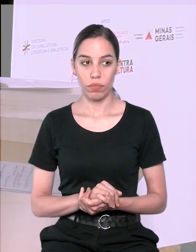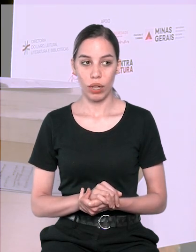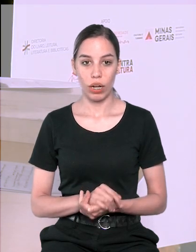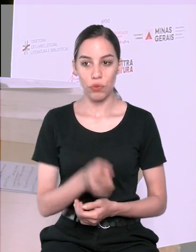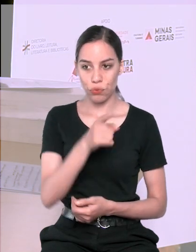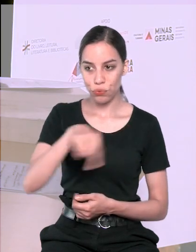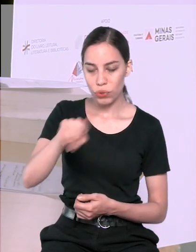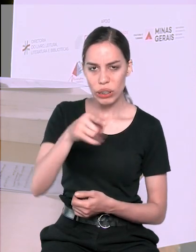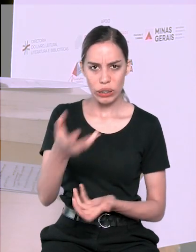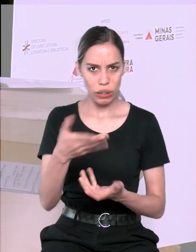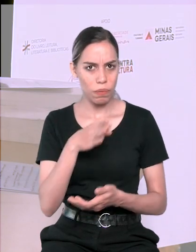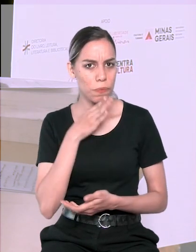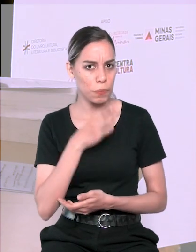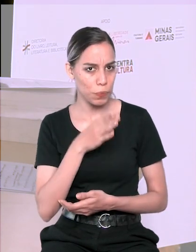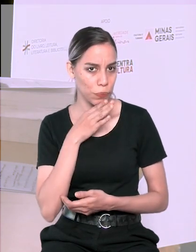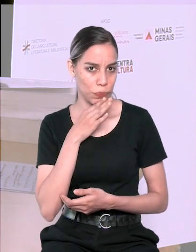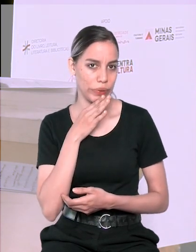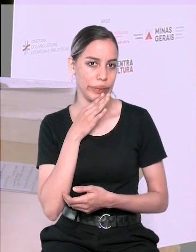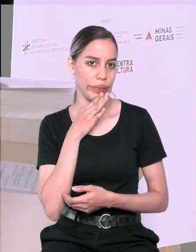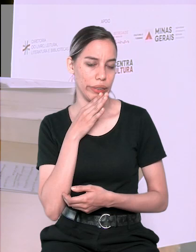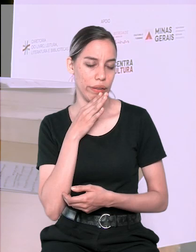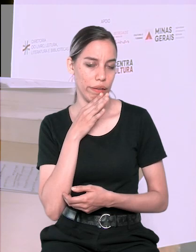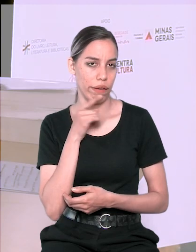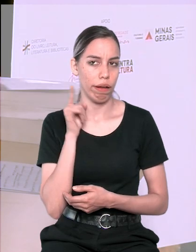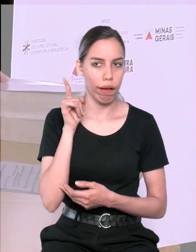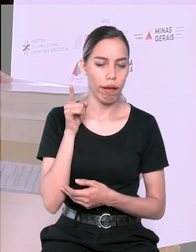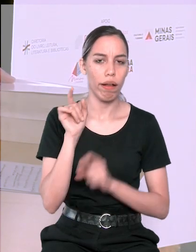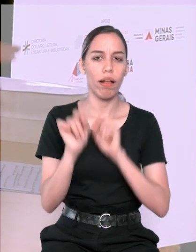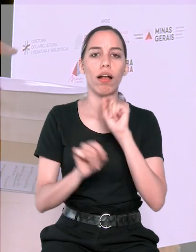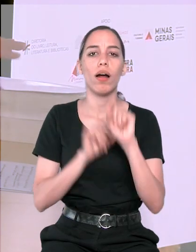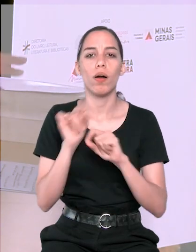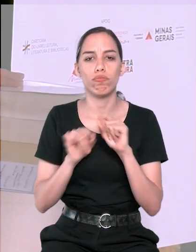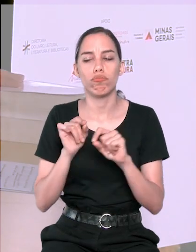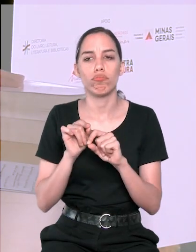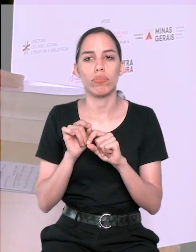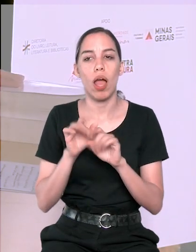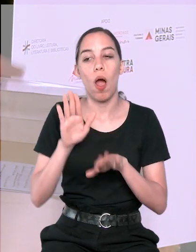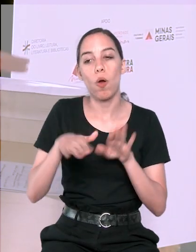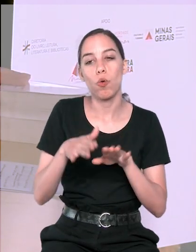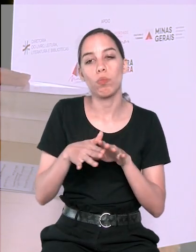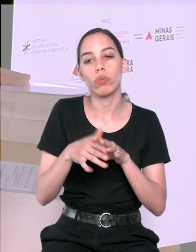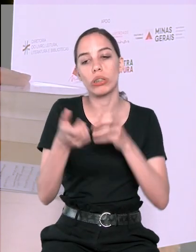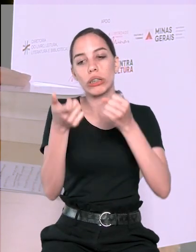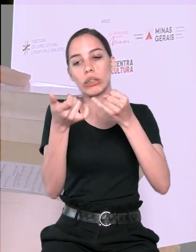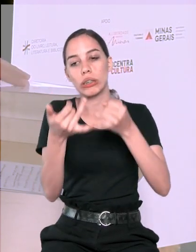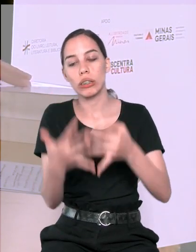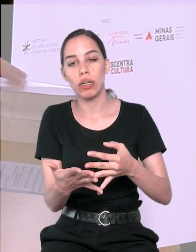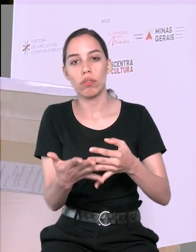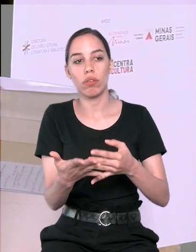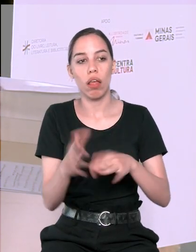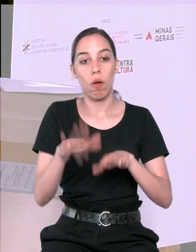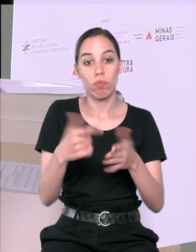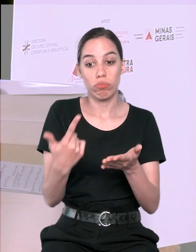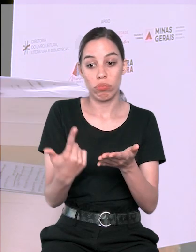Para vocês, se vocês quiserem conhecer um pouquinho, isso daqui foram algumas transcrições e alguns manuscritos que